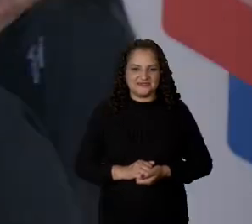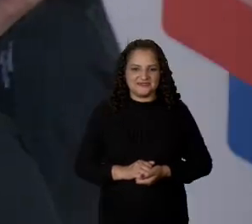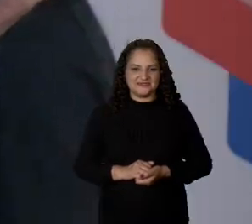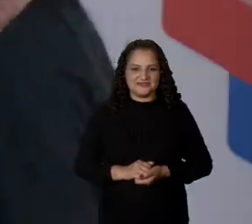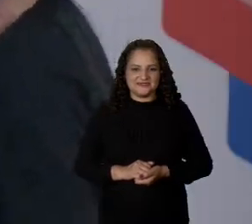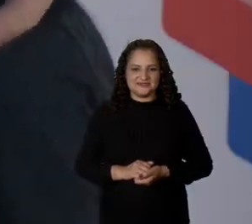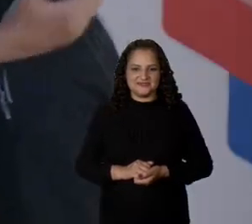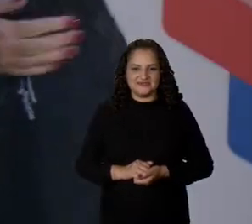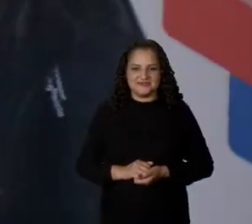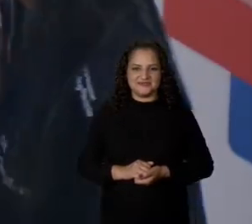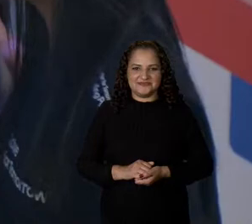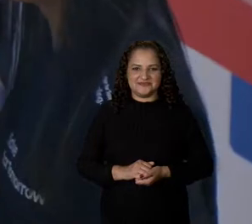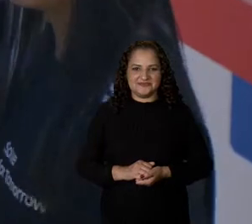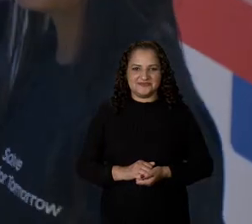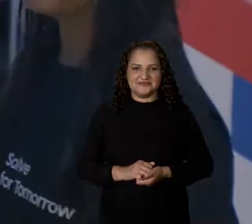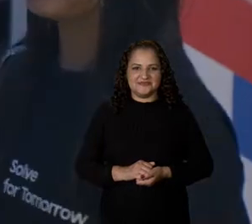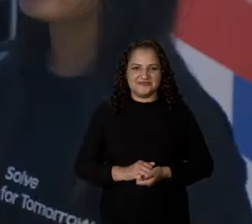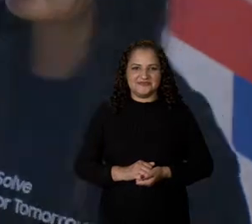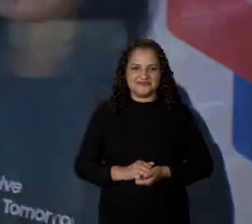Que maninho.